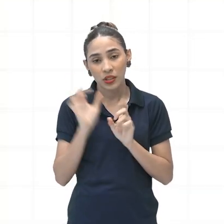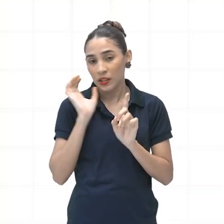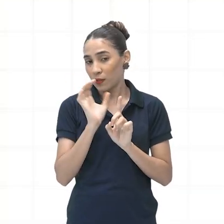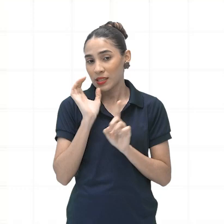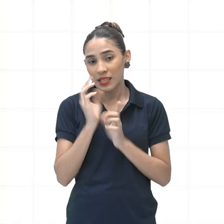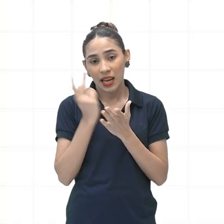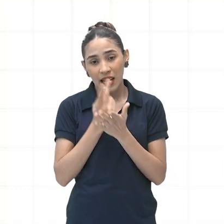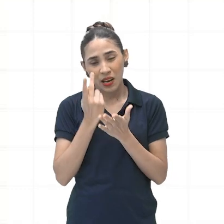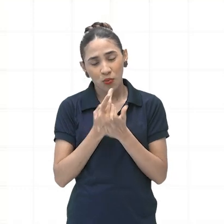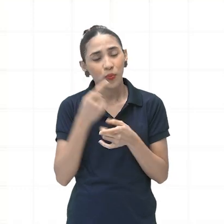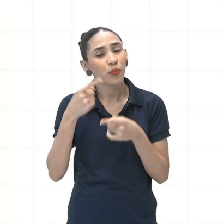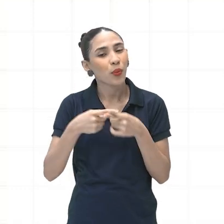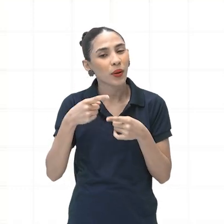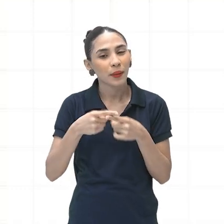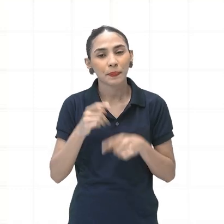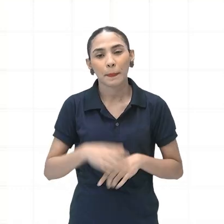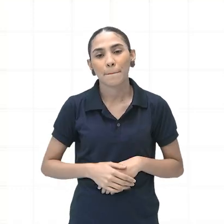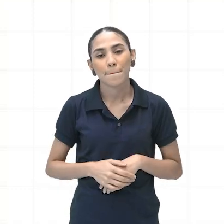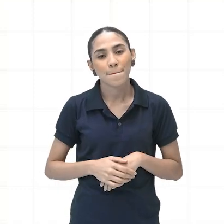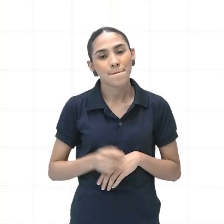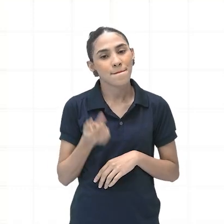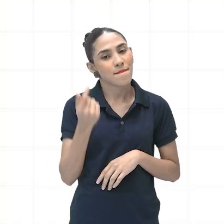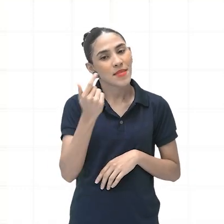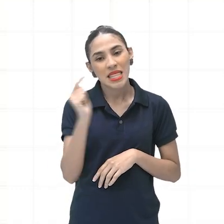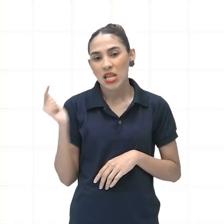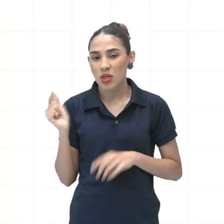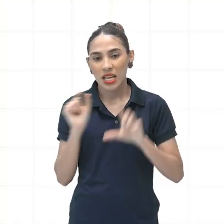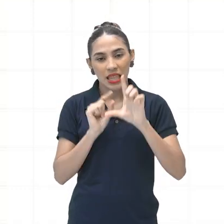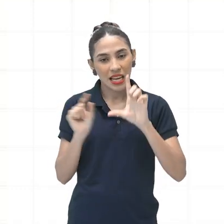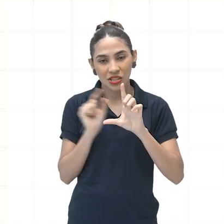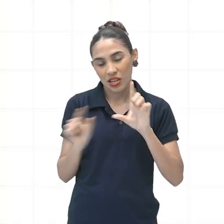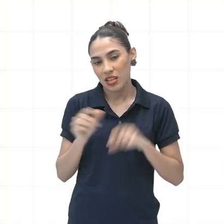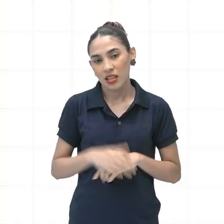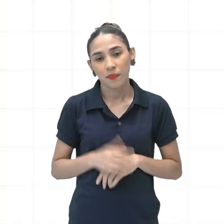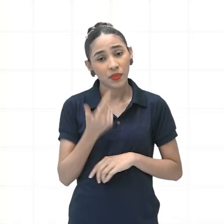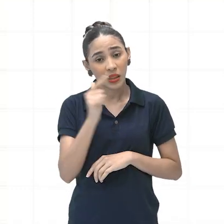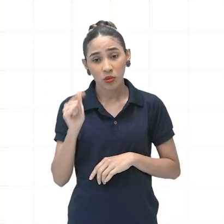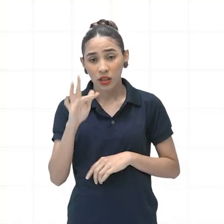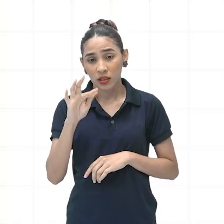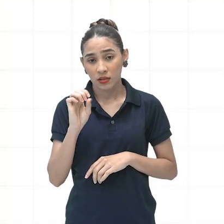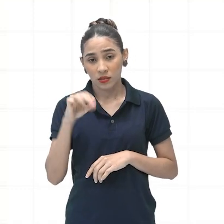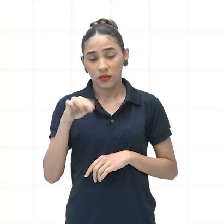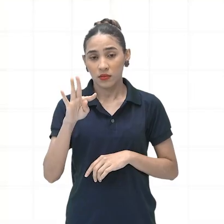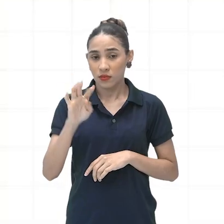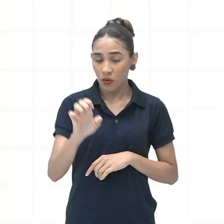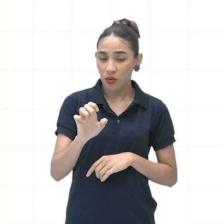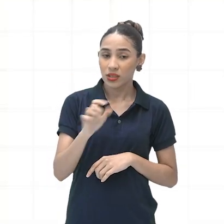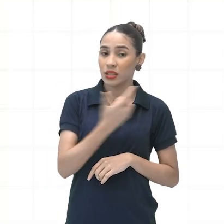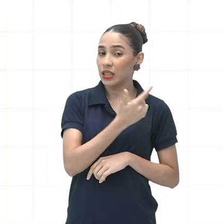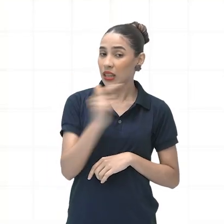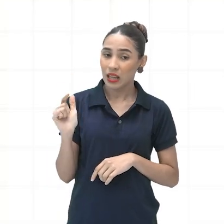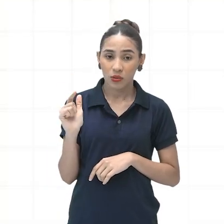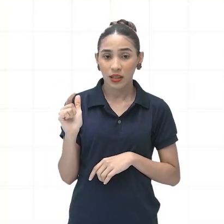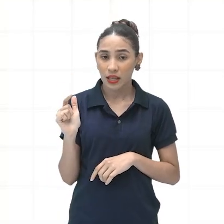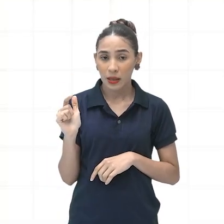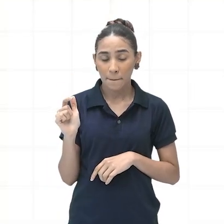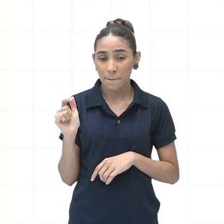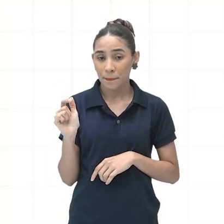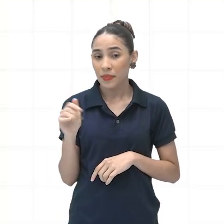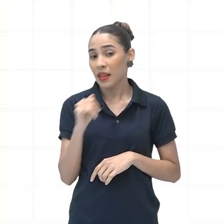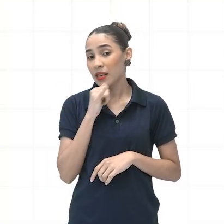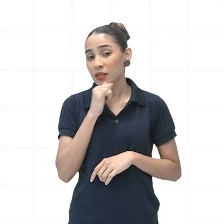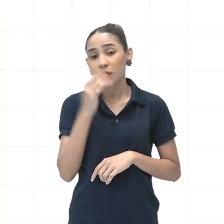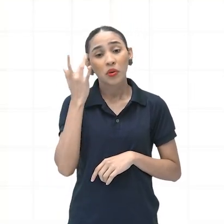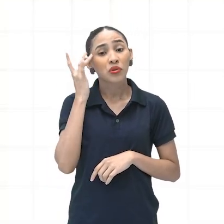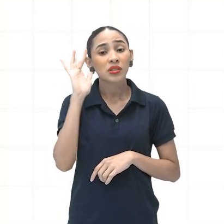ao erro. Por quê? Porque eu não tenho nenhuma legenda, eu não tenho fonte, eu não tenho... Por exemplo, eu não